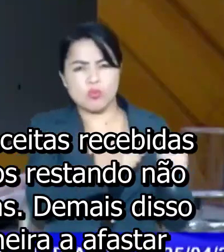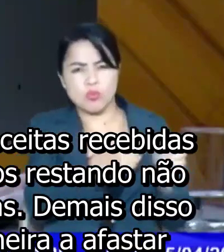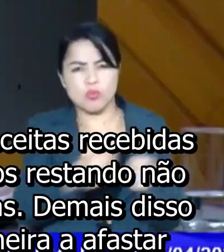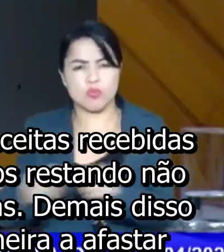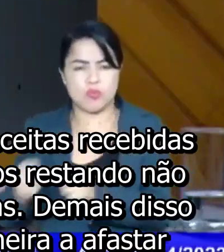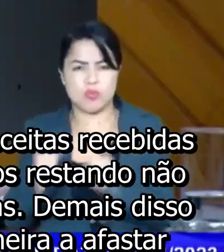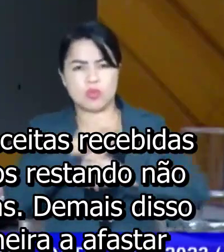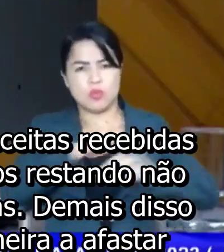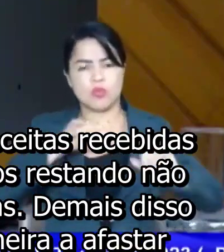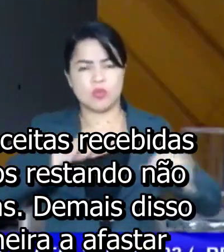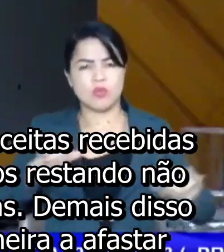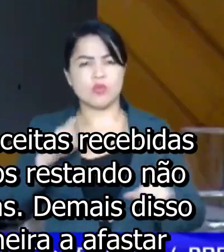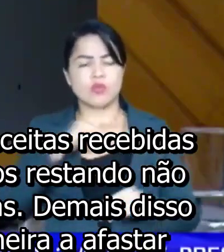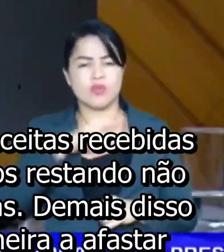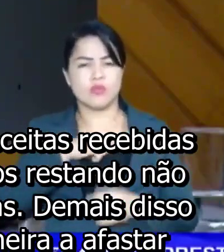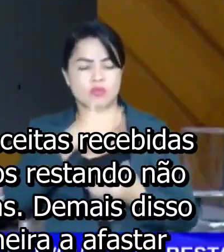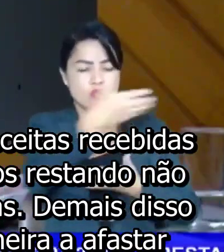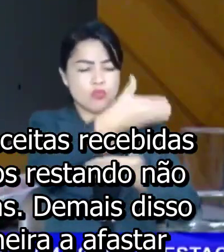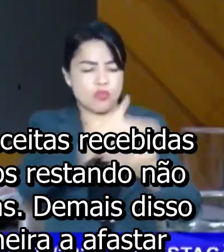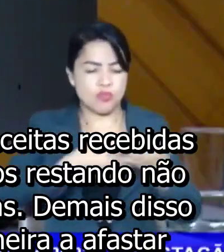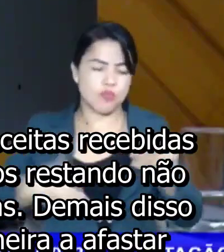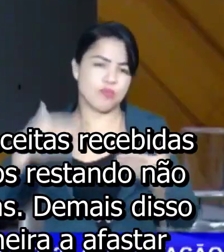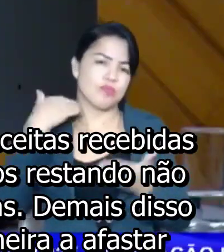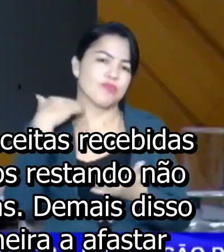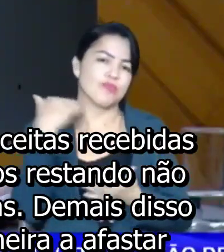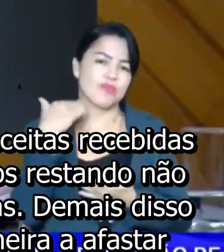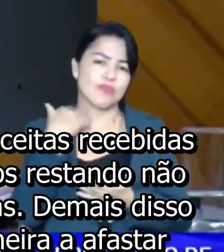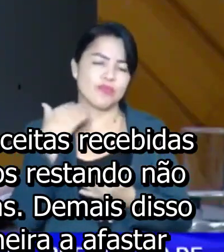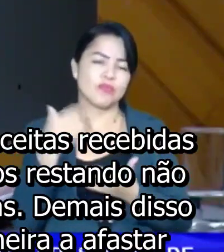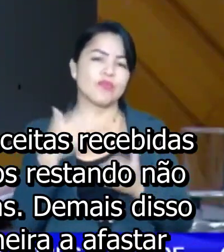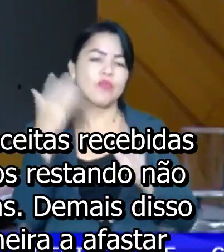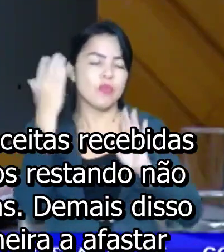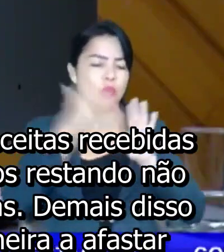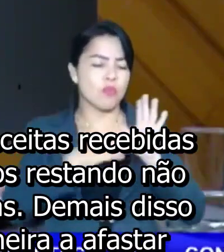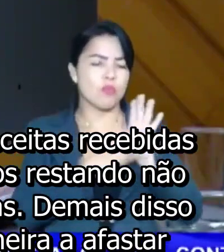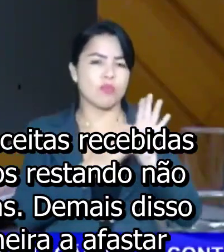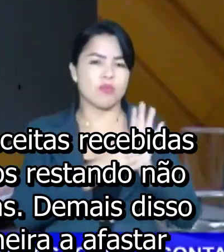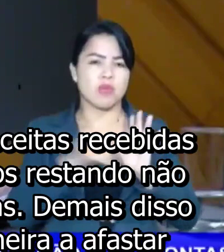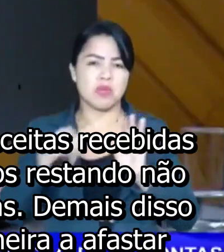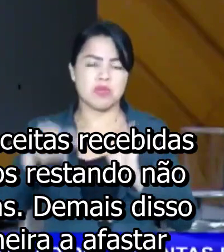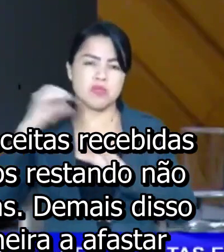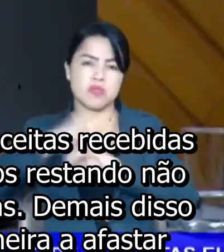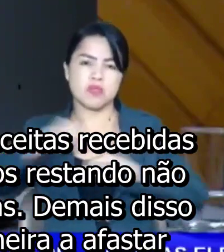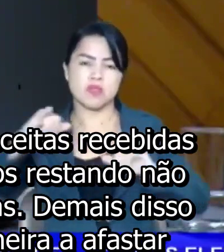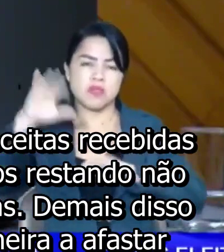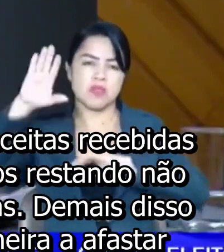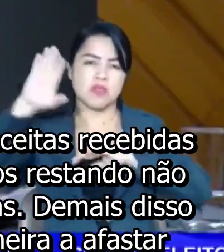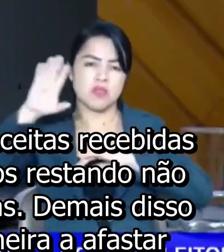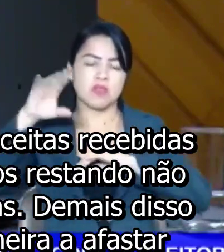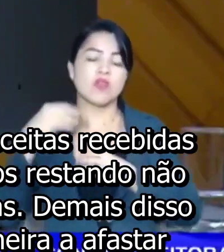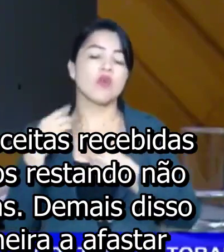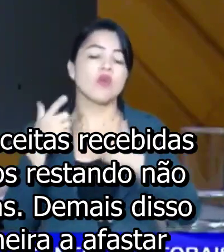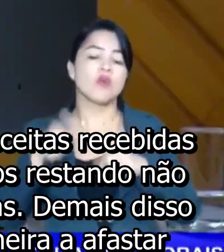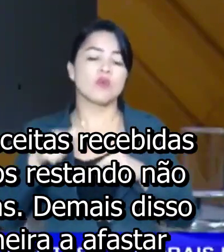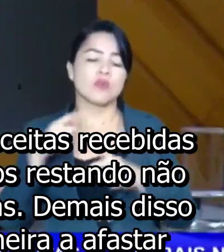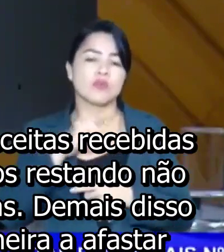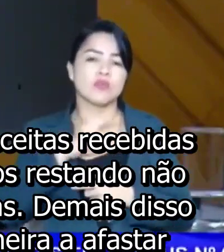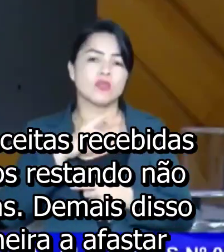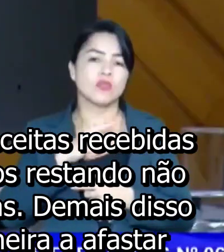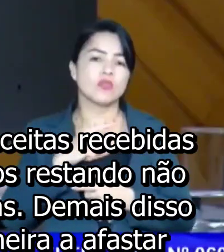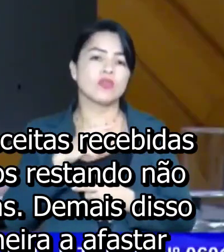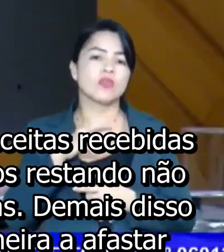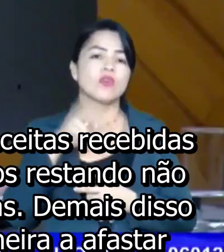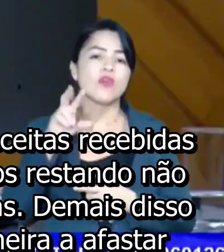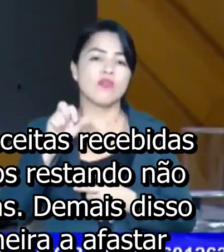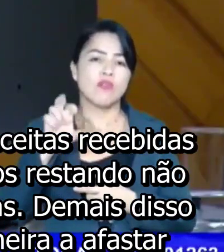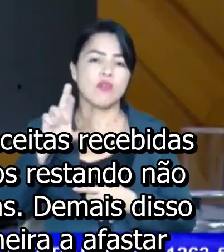meio dos extratos eletrônicos, restando não comprovadas pela candidata o destino das verbas recebidas. Demais disso, a